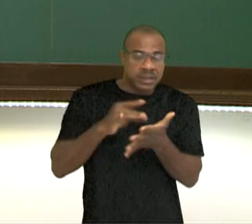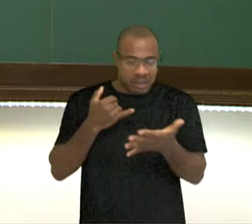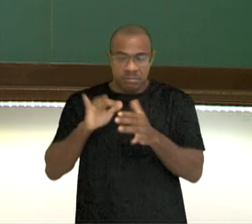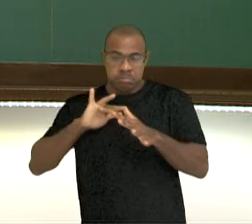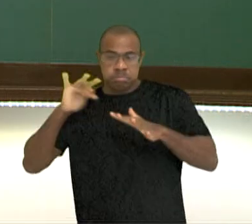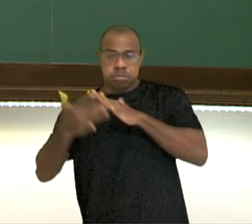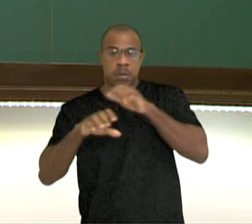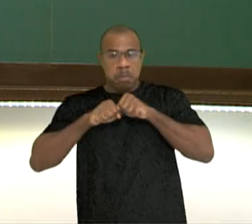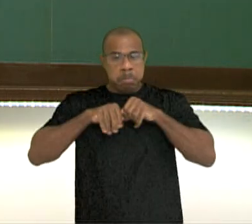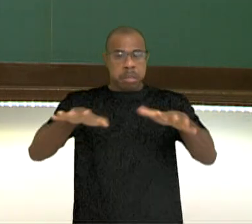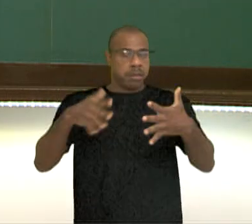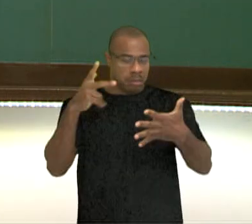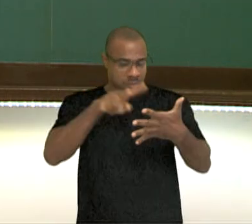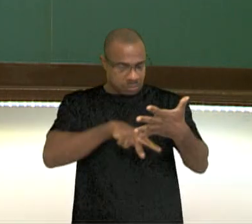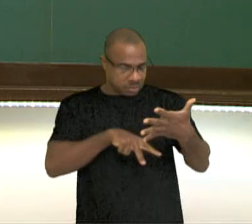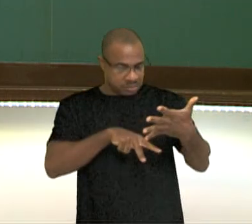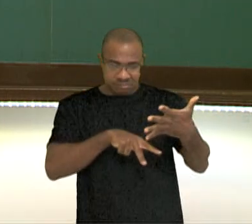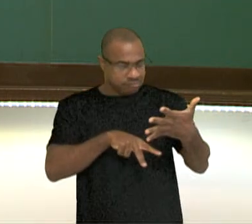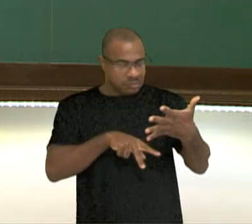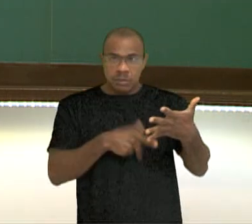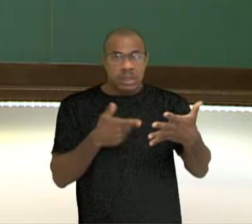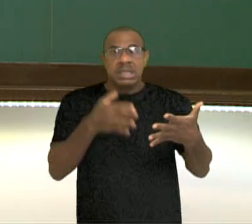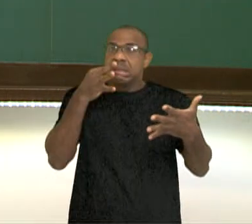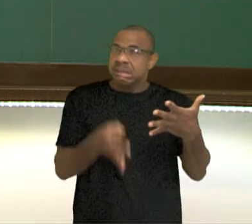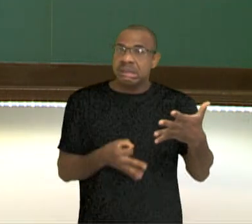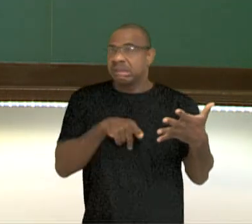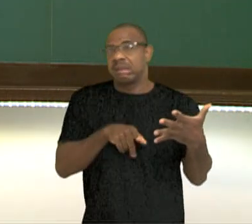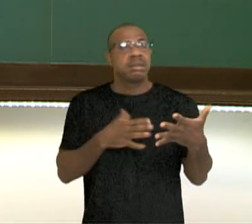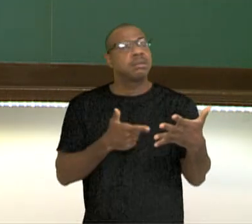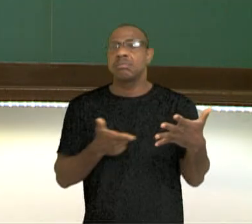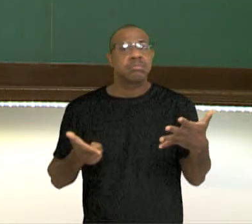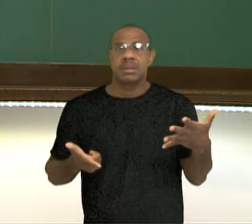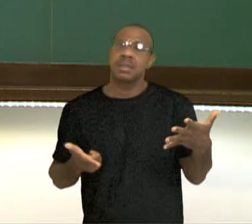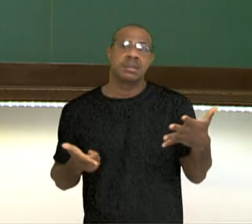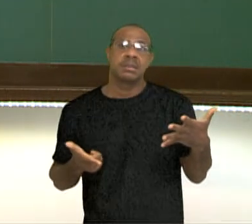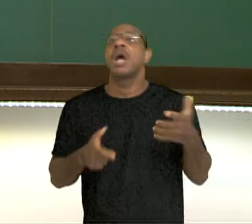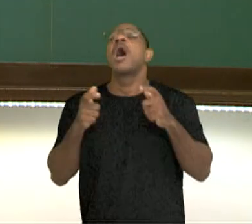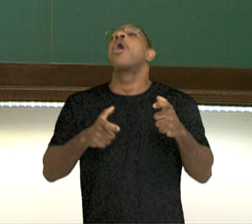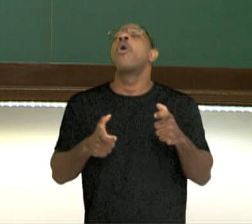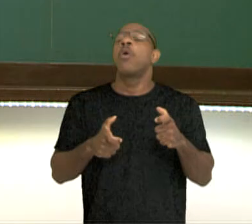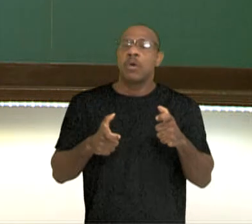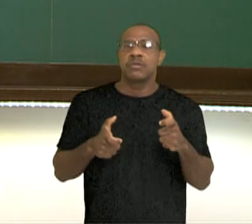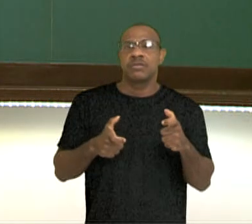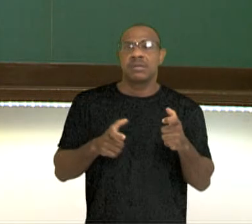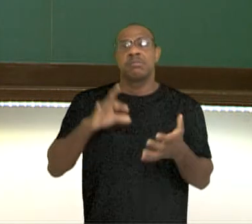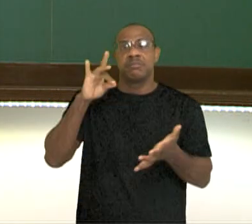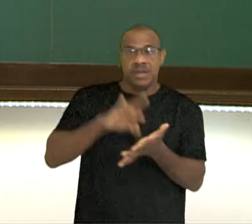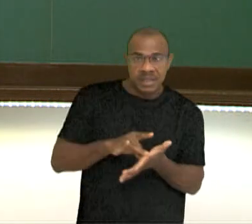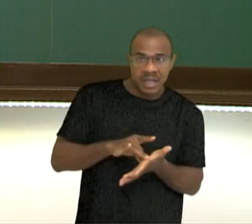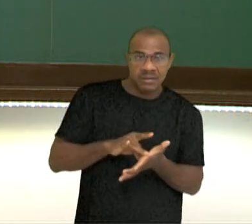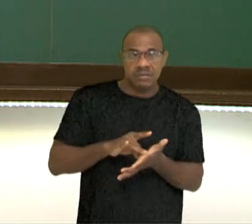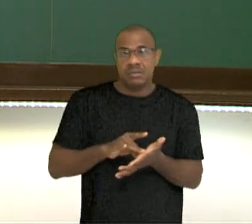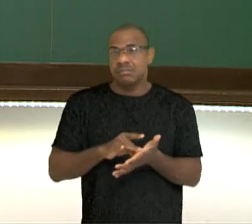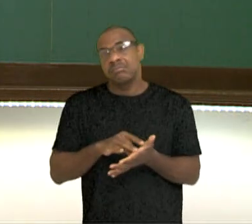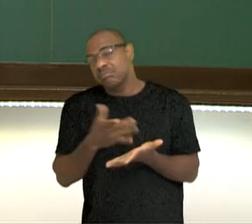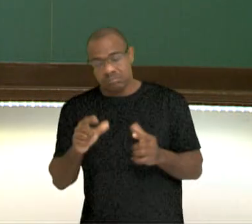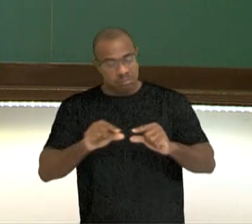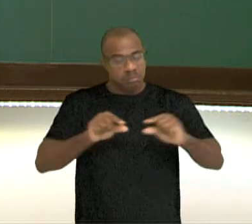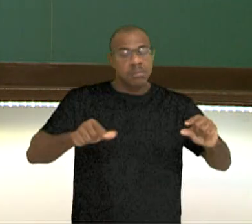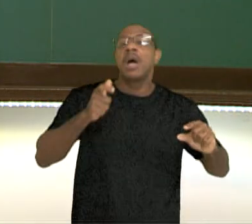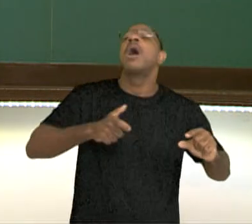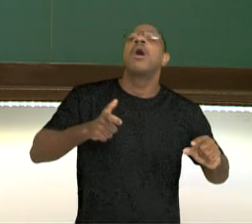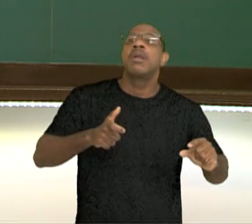social algo que você não tem certeza da fonte, se é fidedigna, se realmente